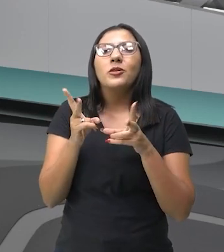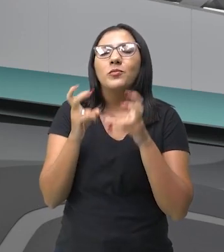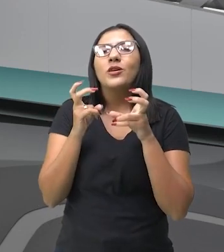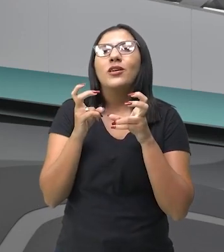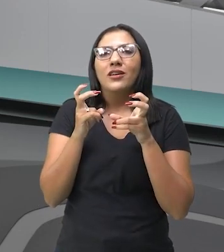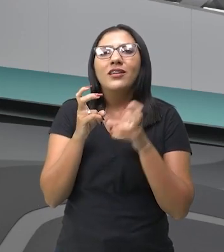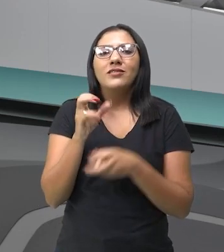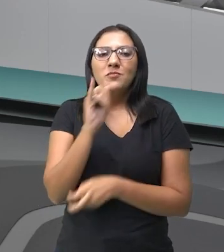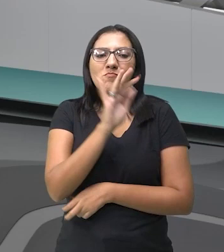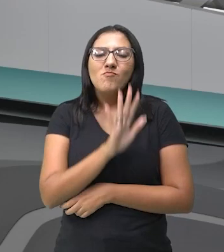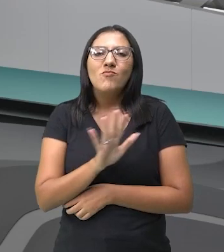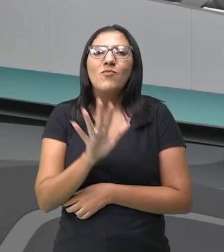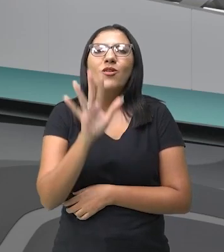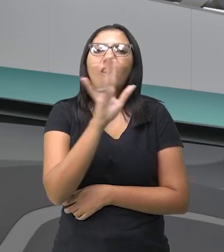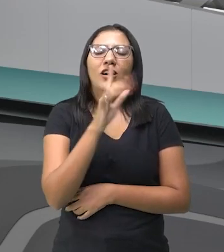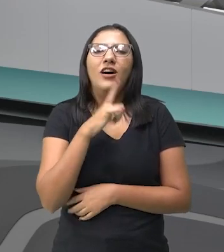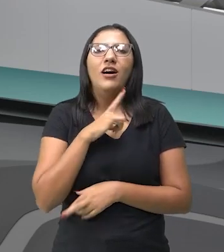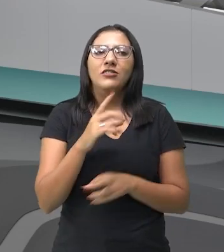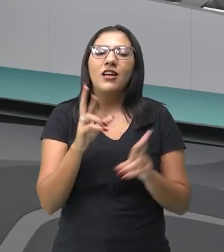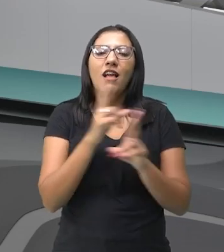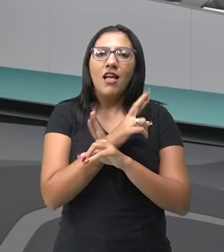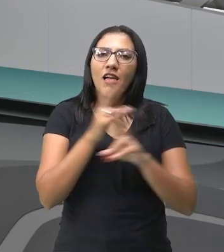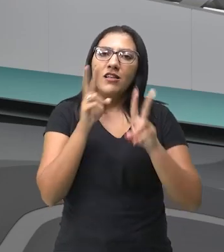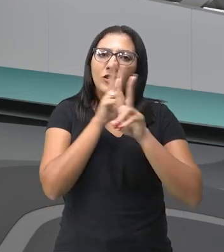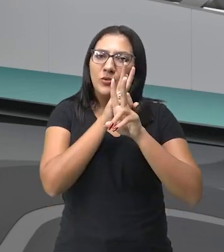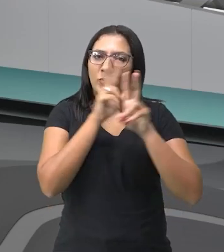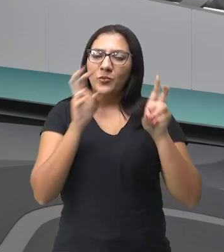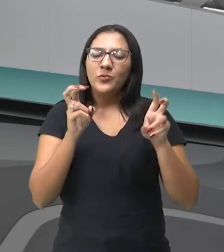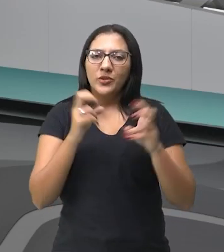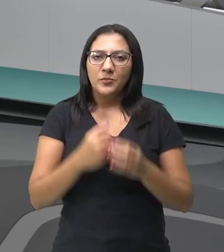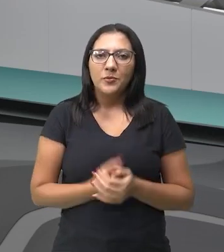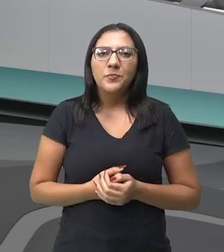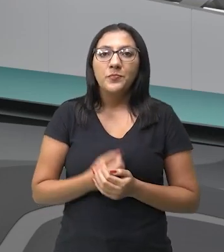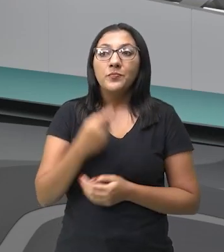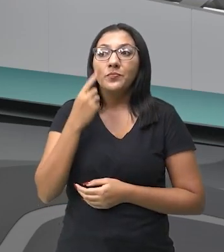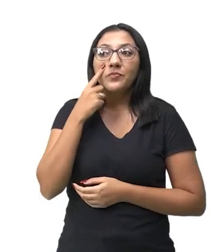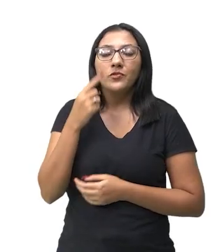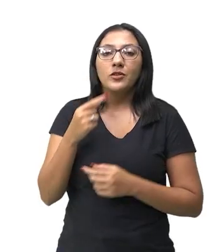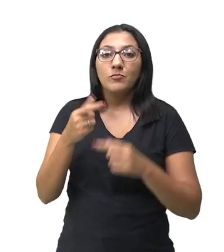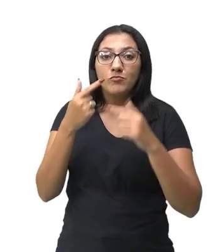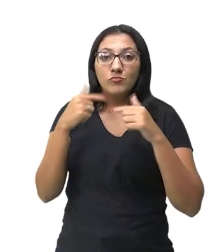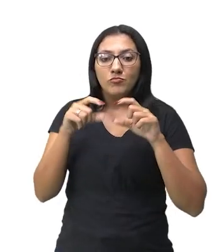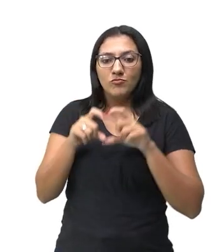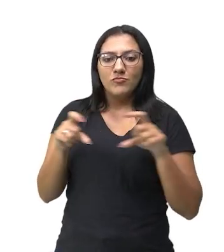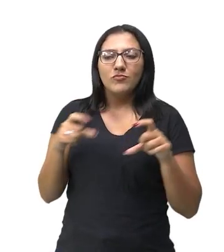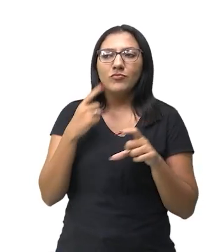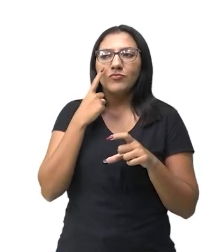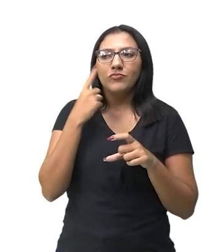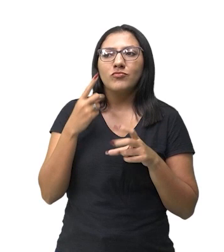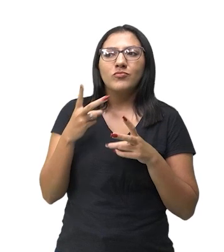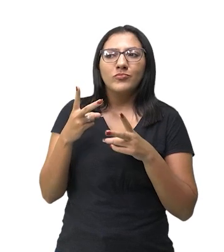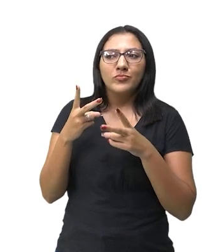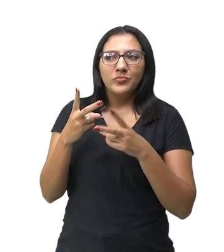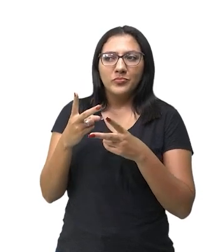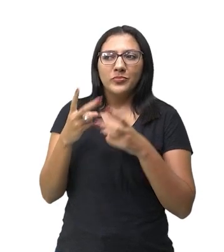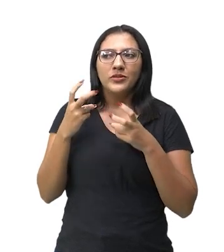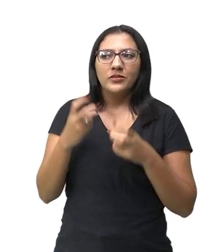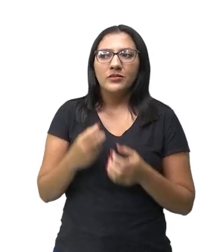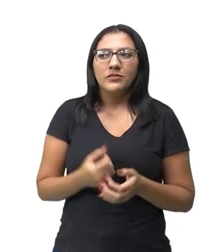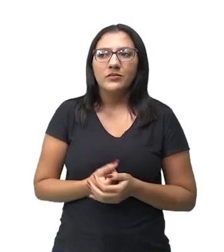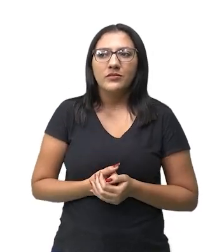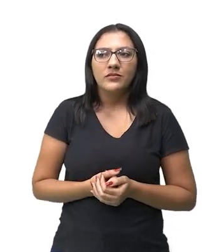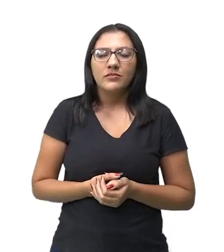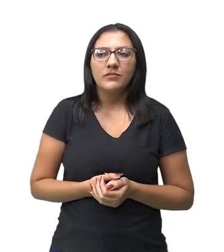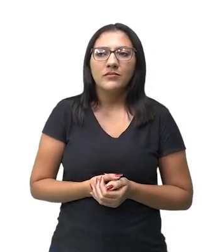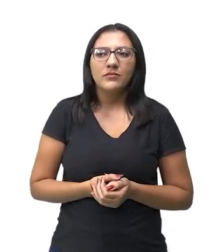vamos encher a tela com o nosso texto agora para a gente visualizar melhor. Vamos lá então? Olhem só, na parte mais